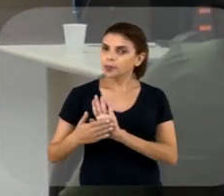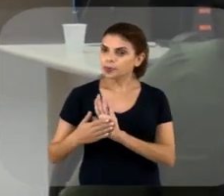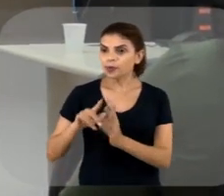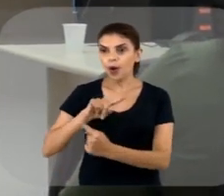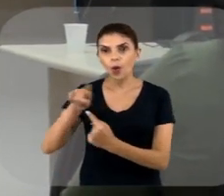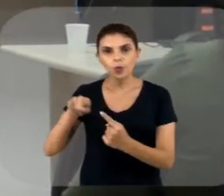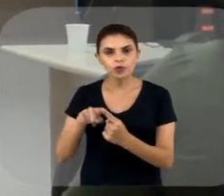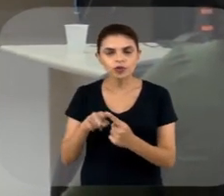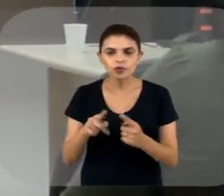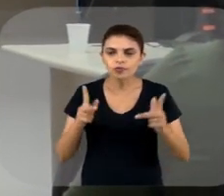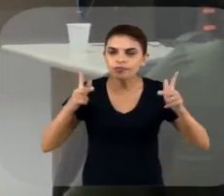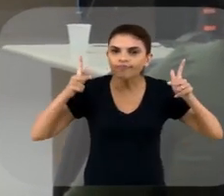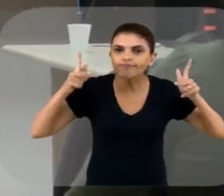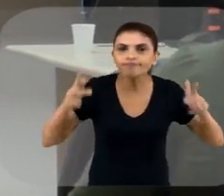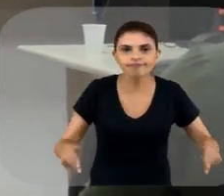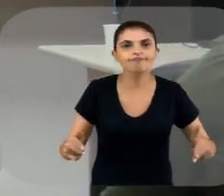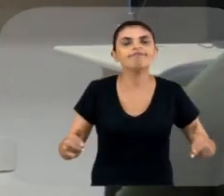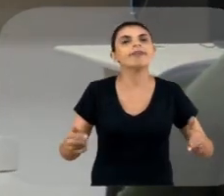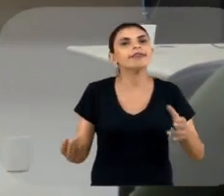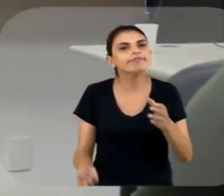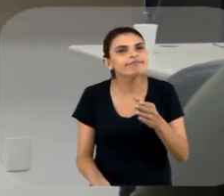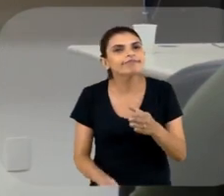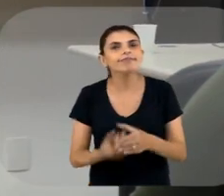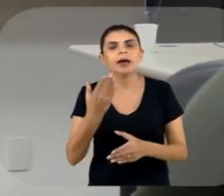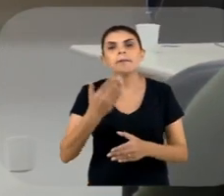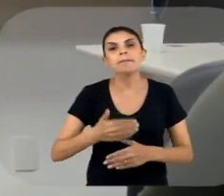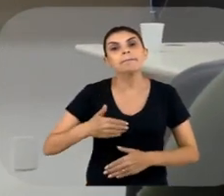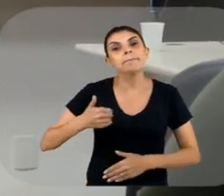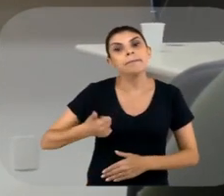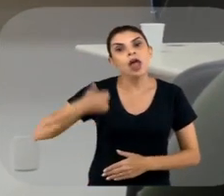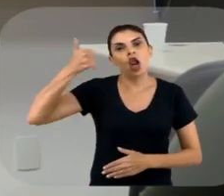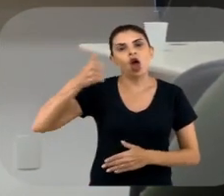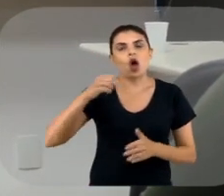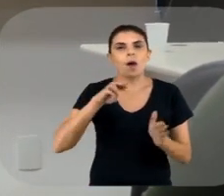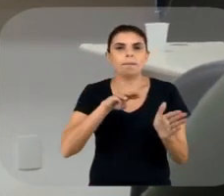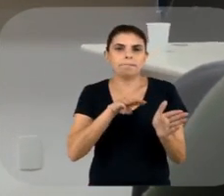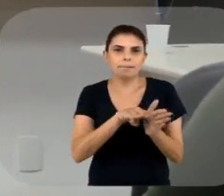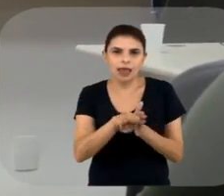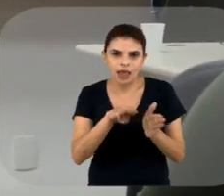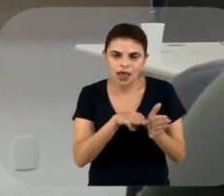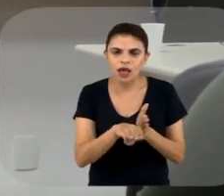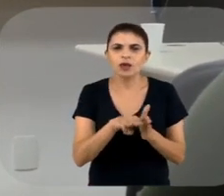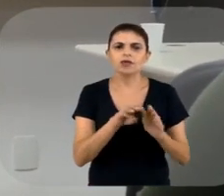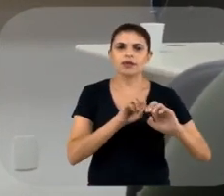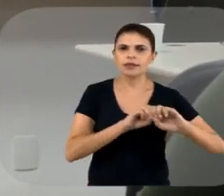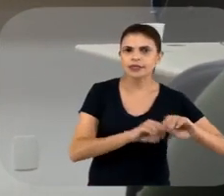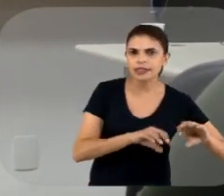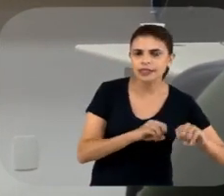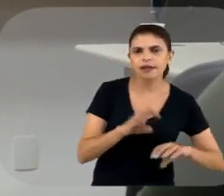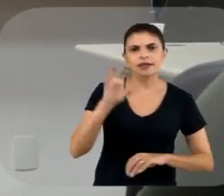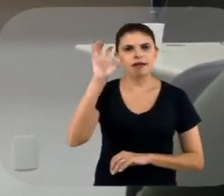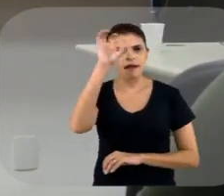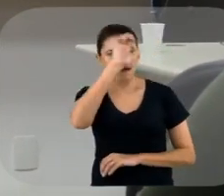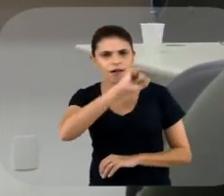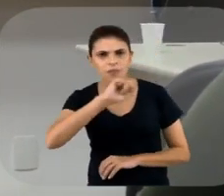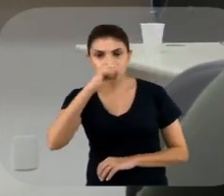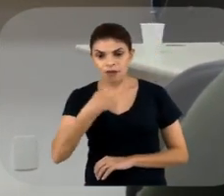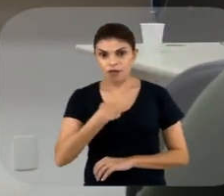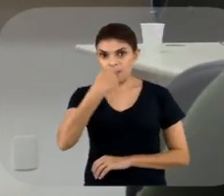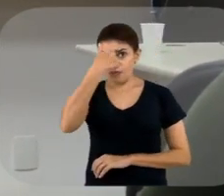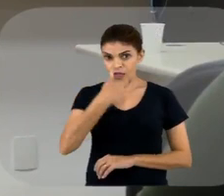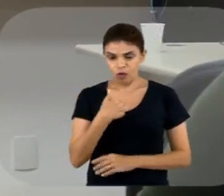com objetivos em comum, que é de implementar melhores métodos, né, de aprendizagem, de manter ali